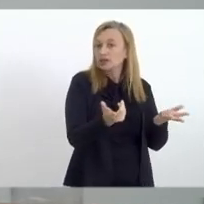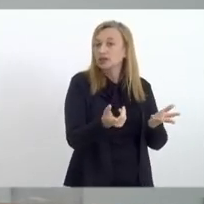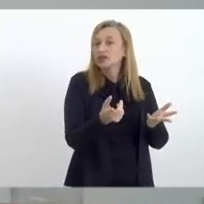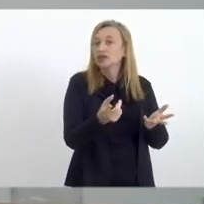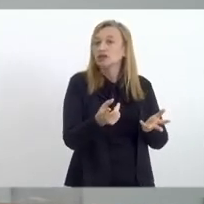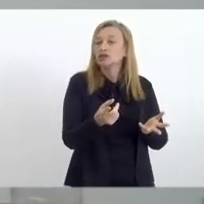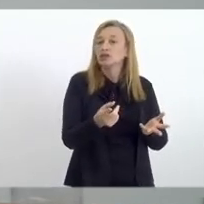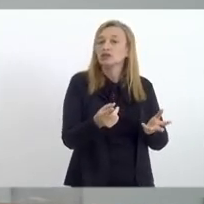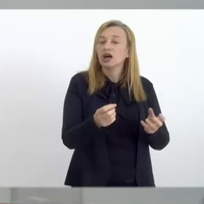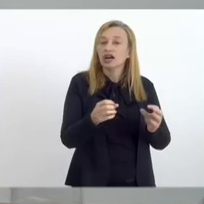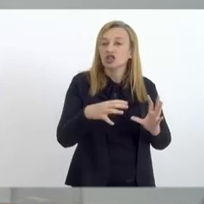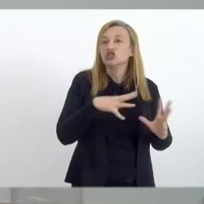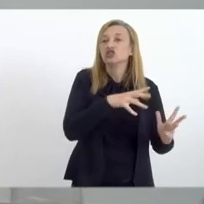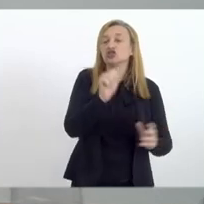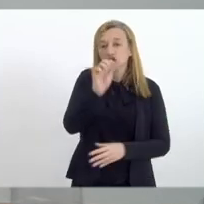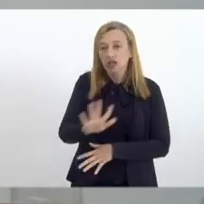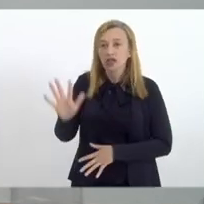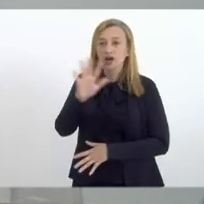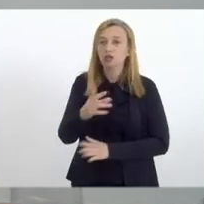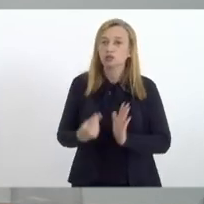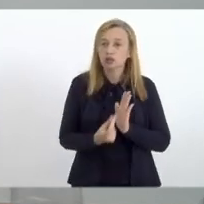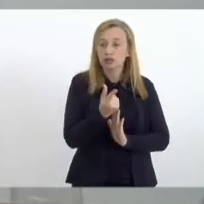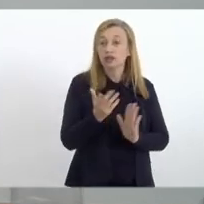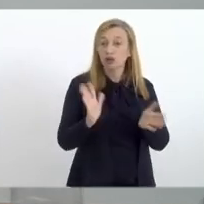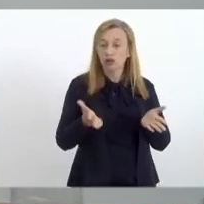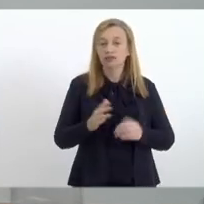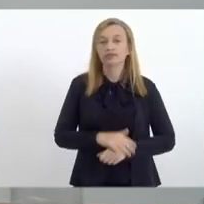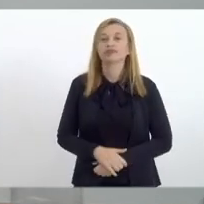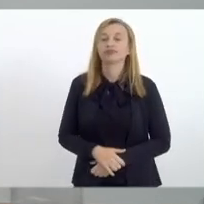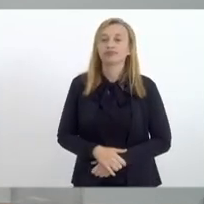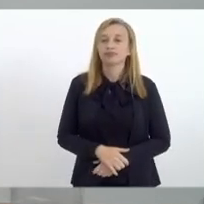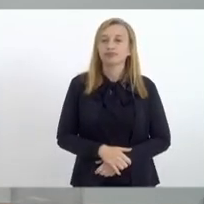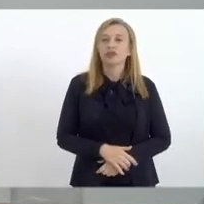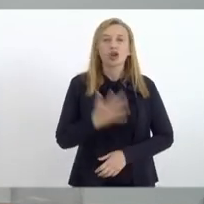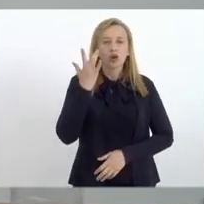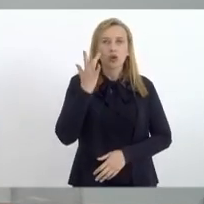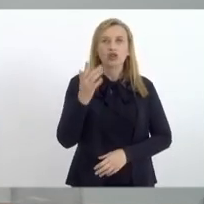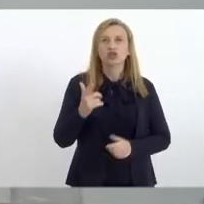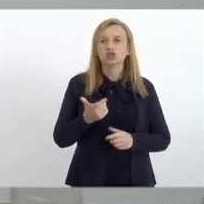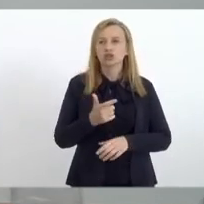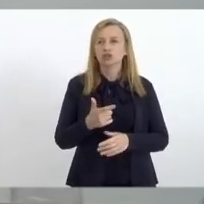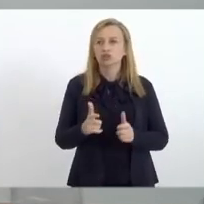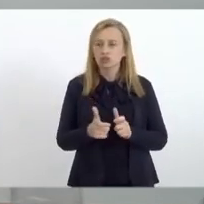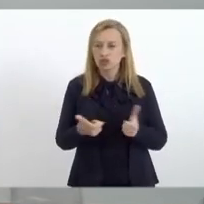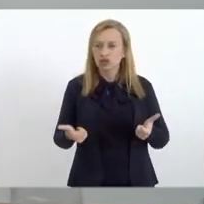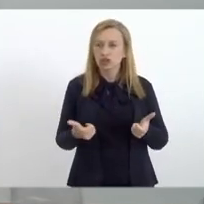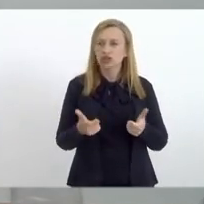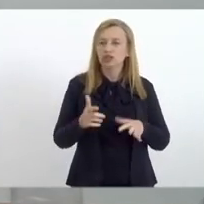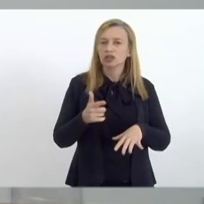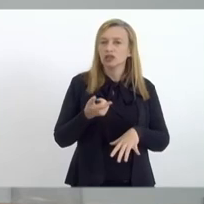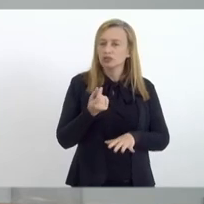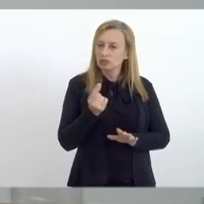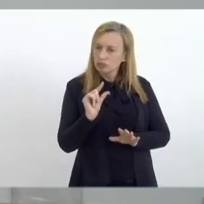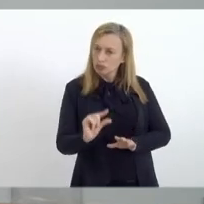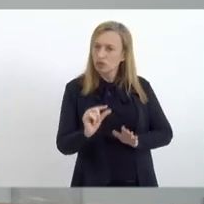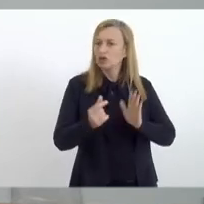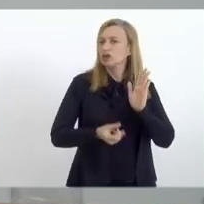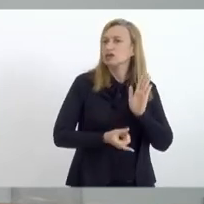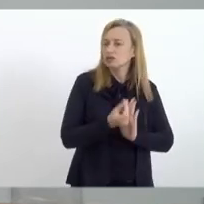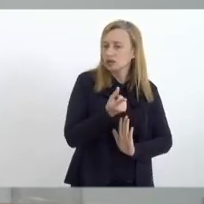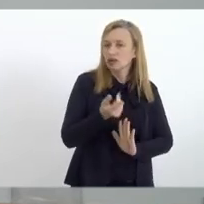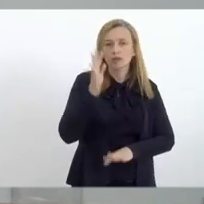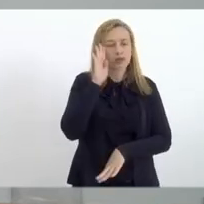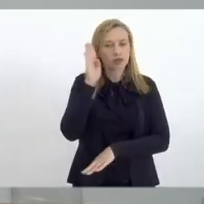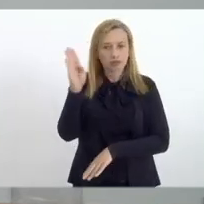montante global do orçamento. Agora, eu acho que uma das grandes missões, além desses pormenores financeiros, que são